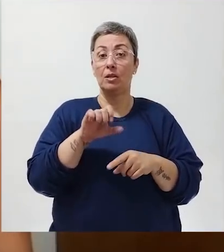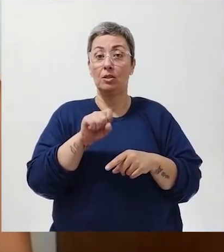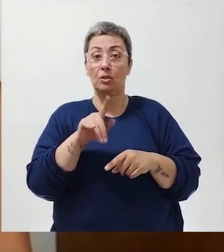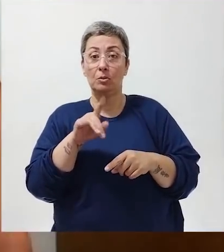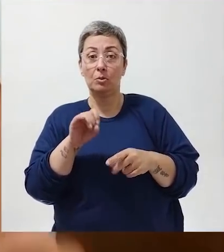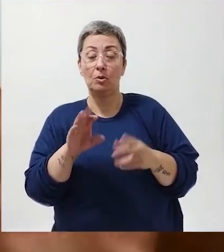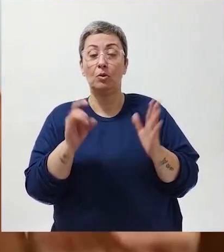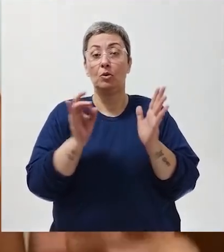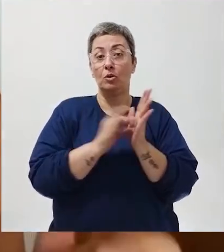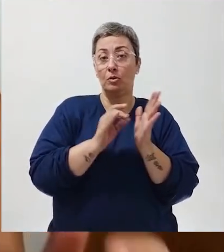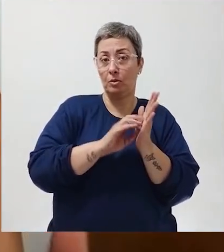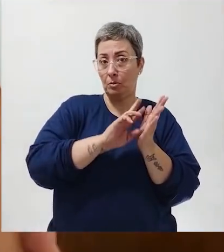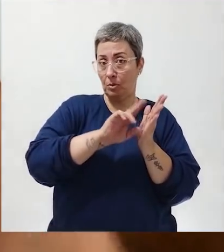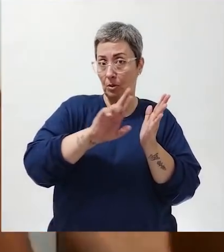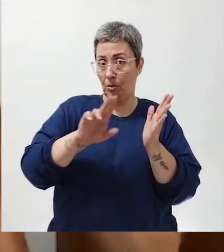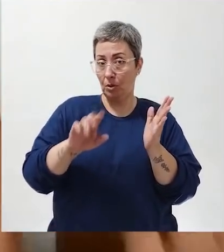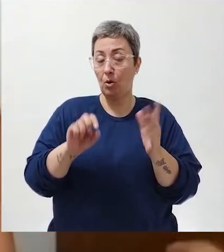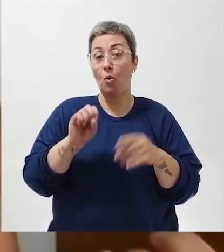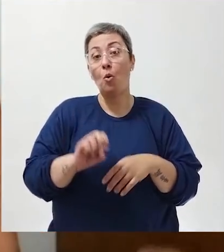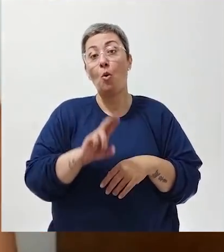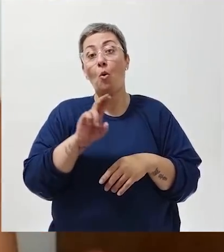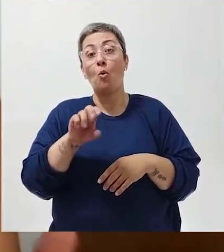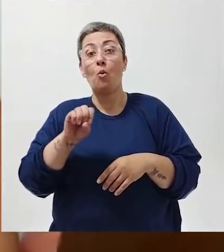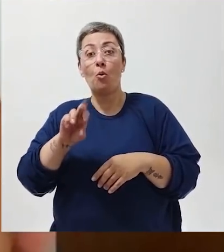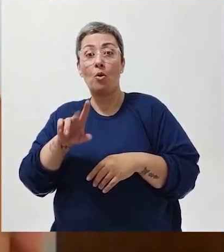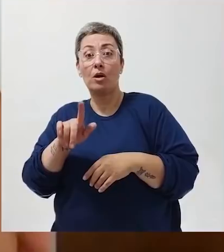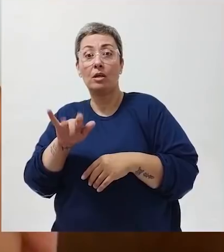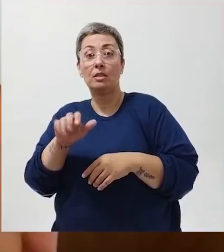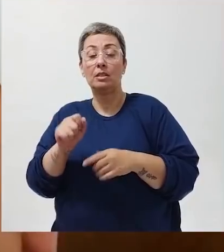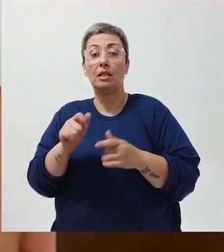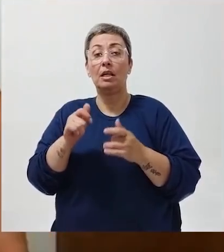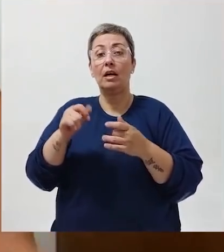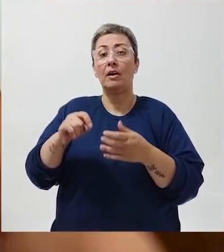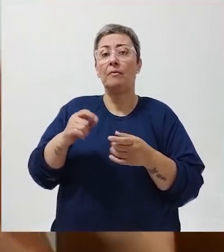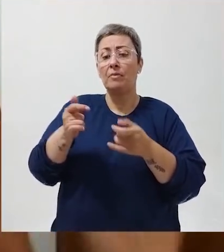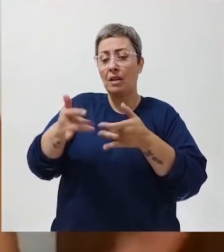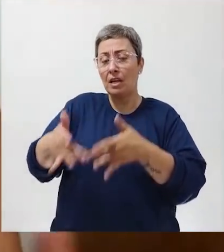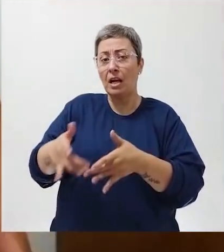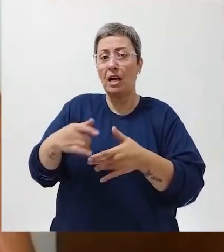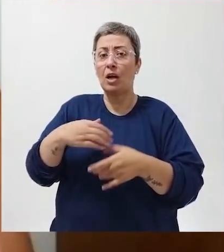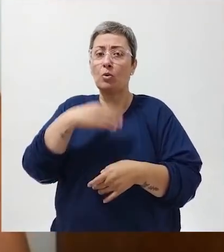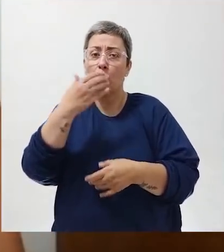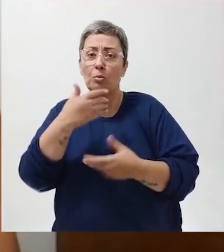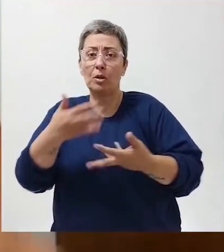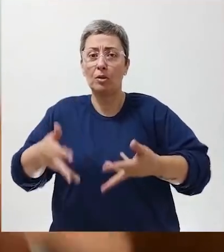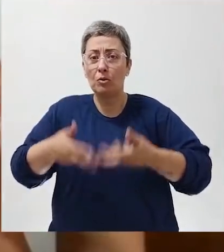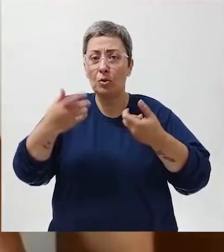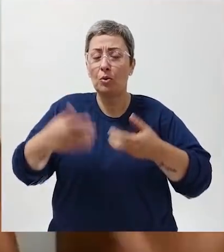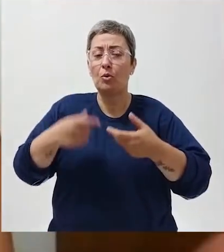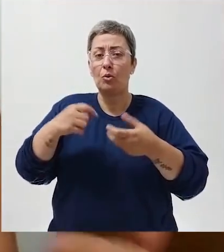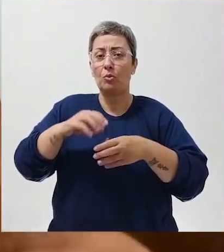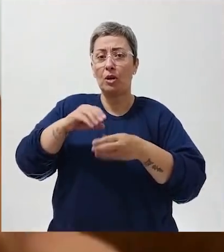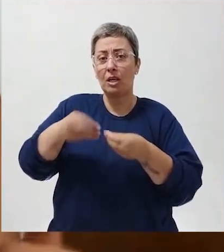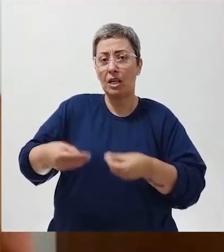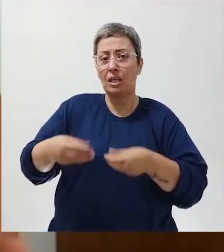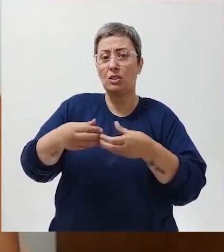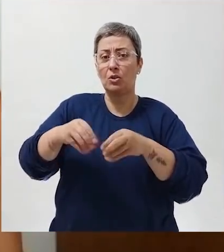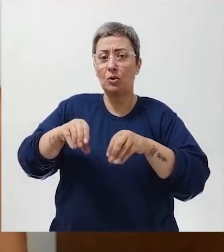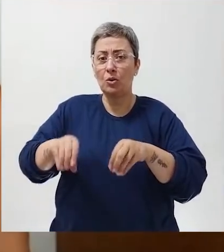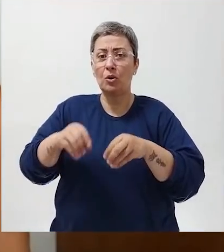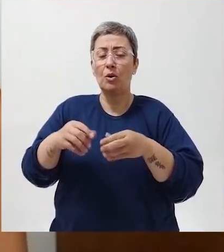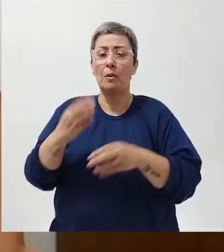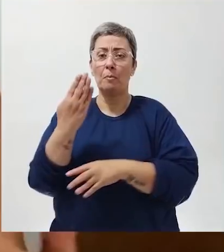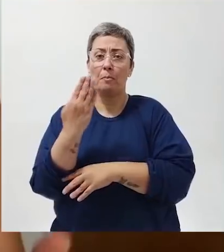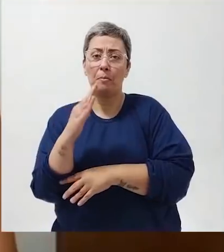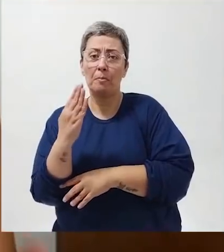isopor, vidros, entre outros, ou orgânicos, que são os restos de verduras, de frutas, de legumes, cascas de ovo, pedaços